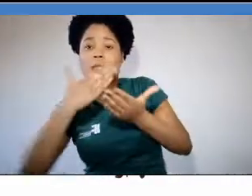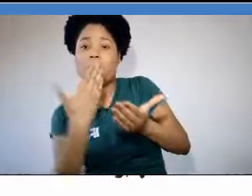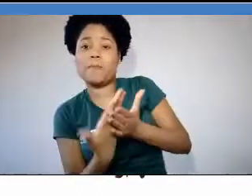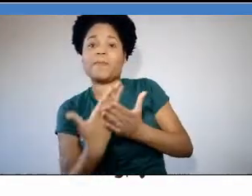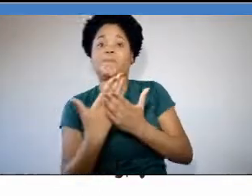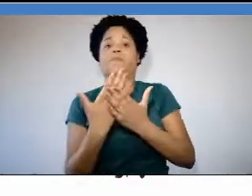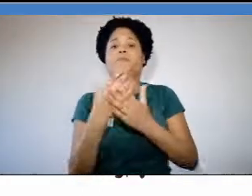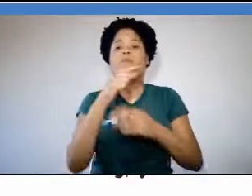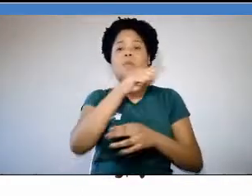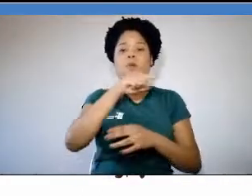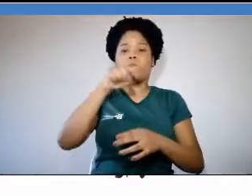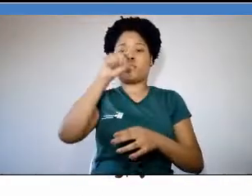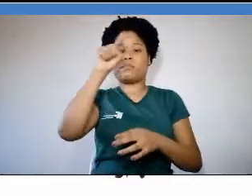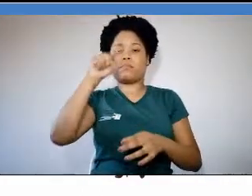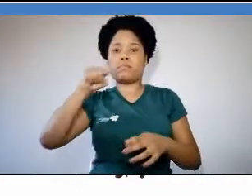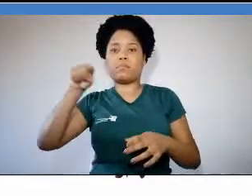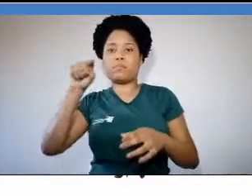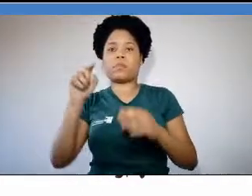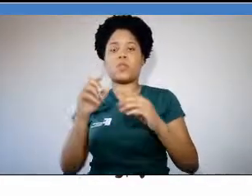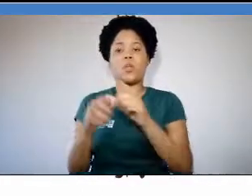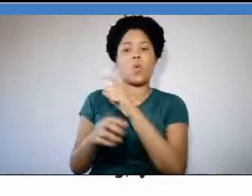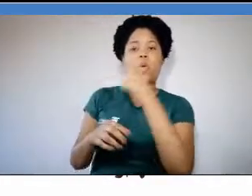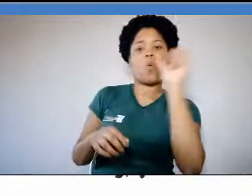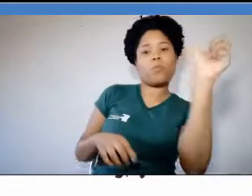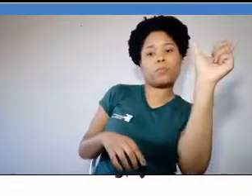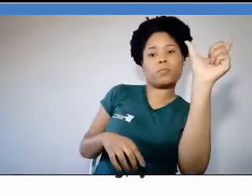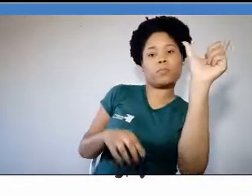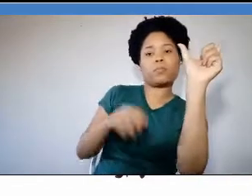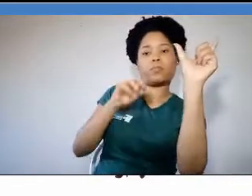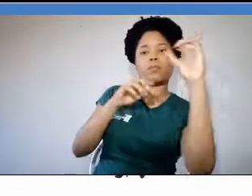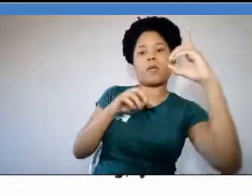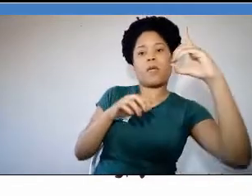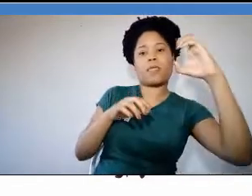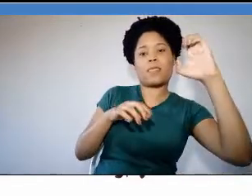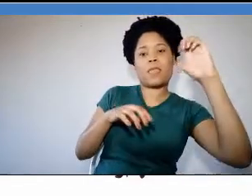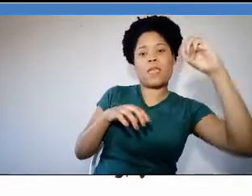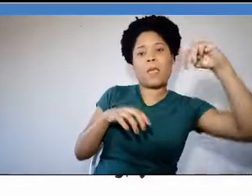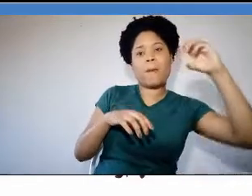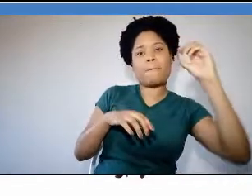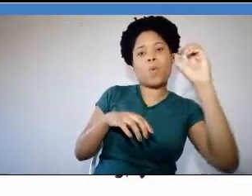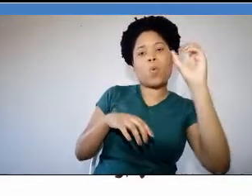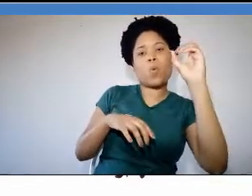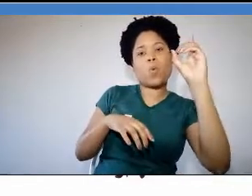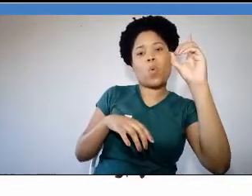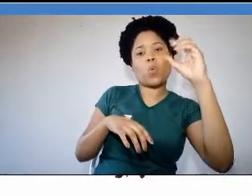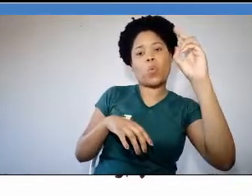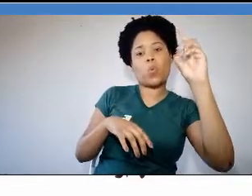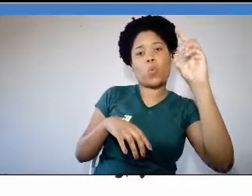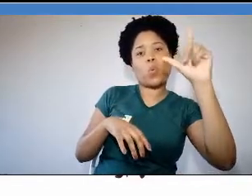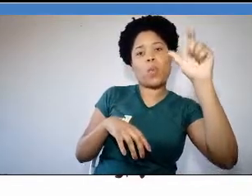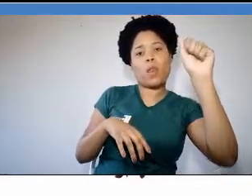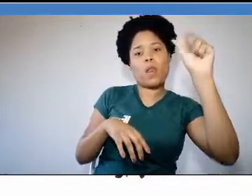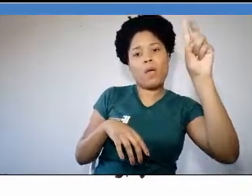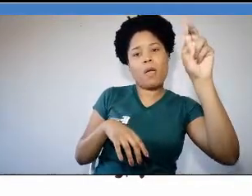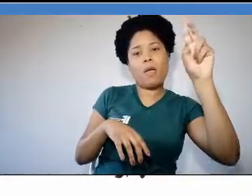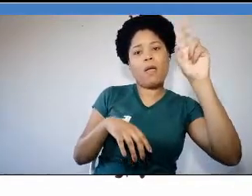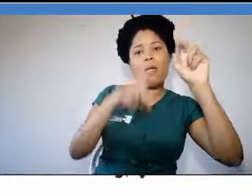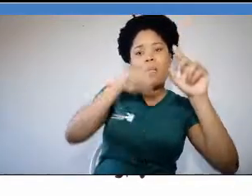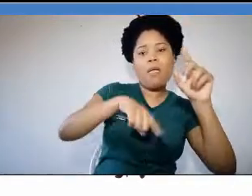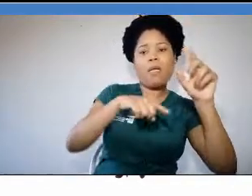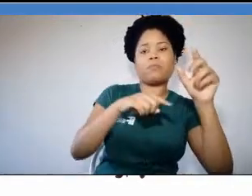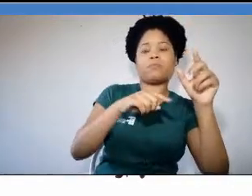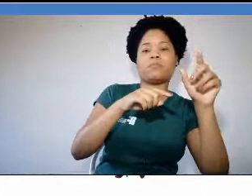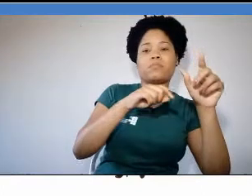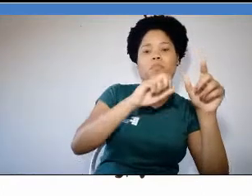modularizado. E o que é demodular? É o processo inverso. Pegar um sinal modular e transformar ele num